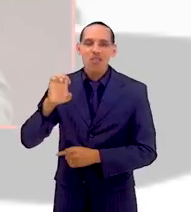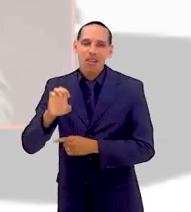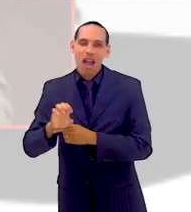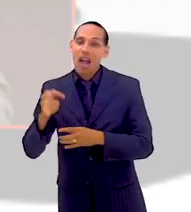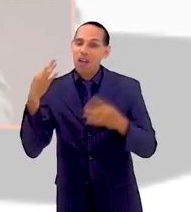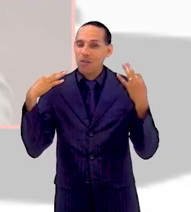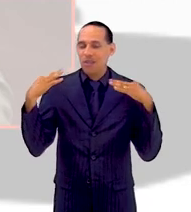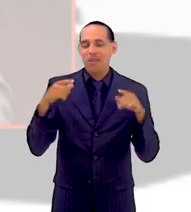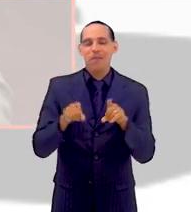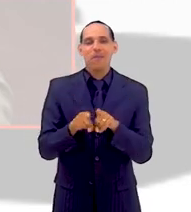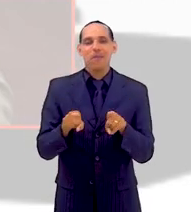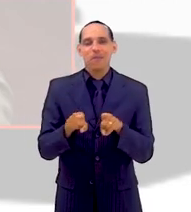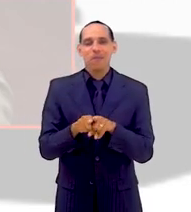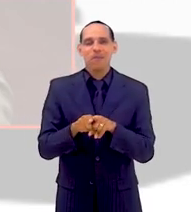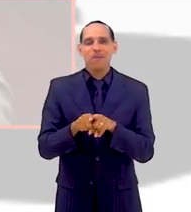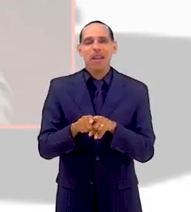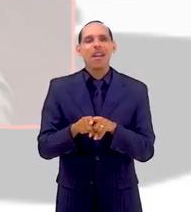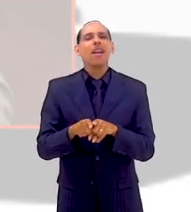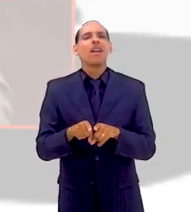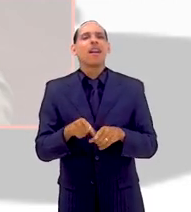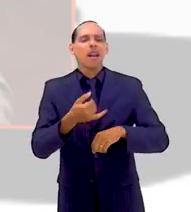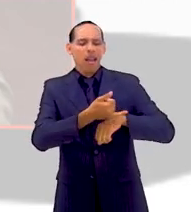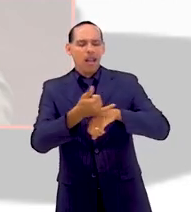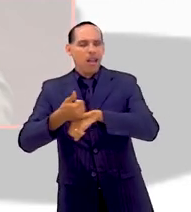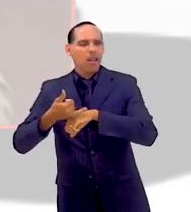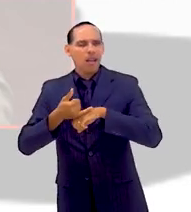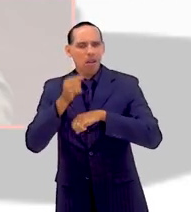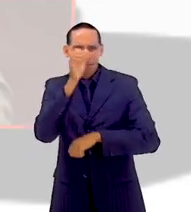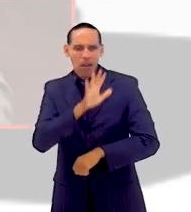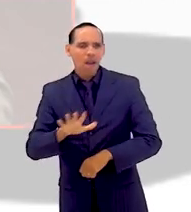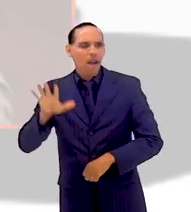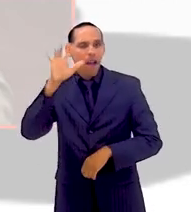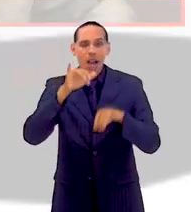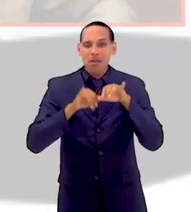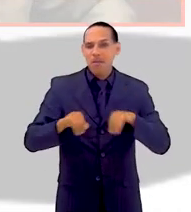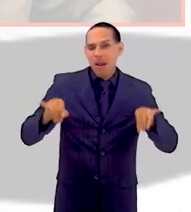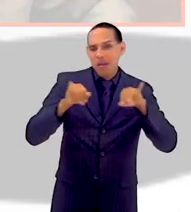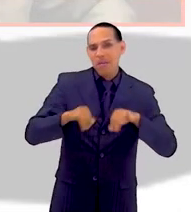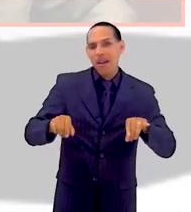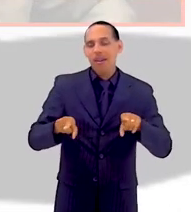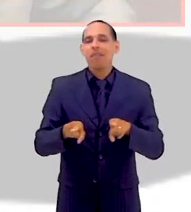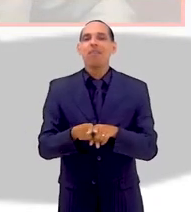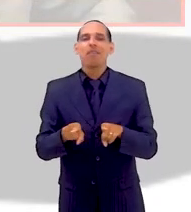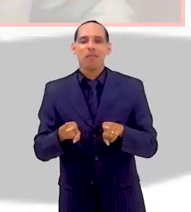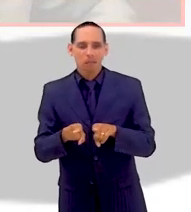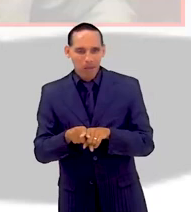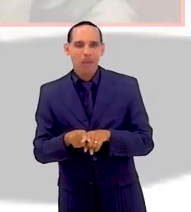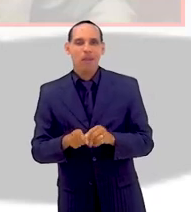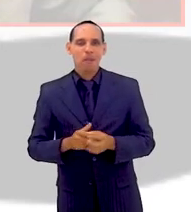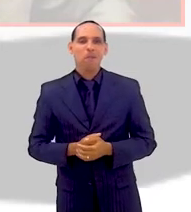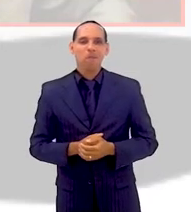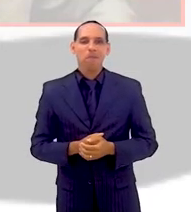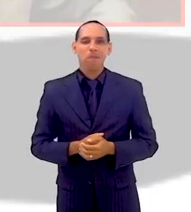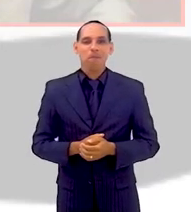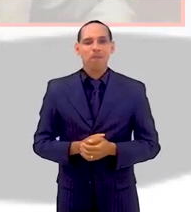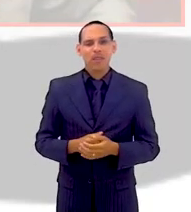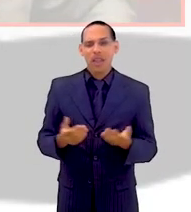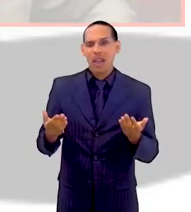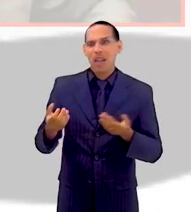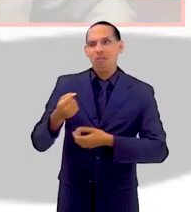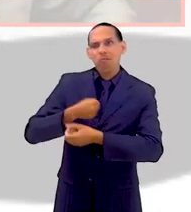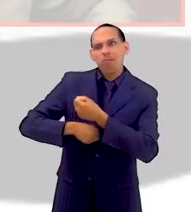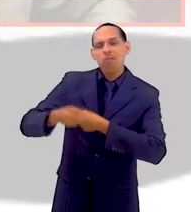vários capitais nacionais, se divulgando. Tem estado na Abrave Nacional também, quando ela foi realizada nesses